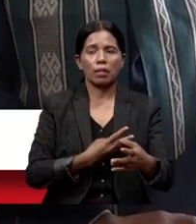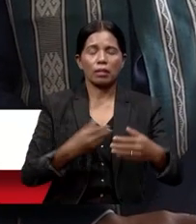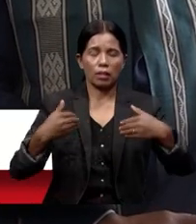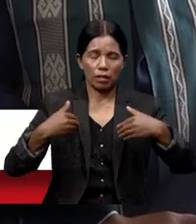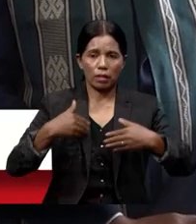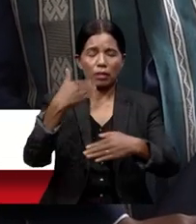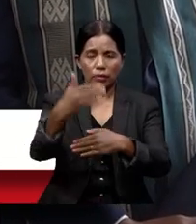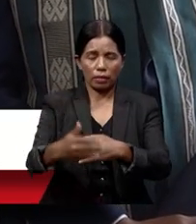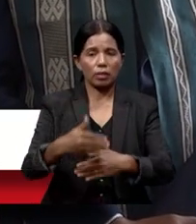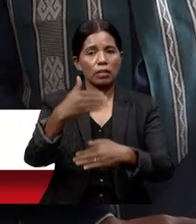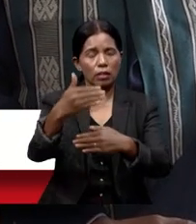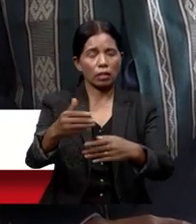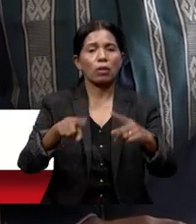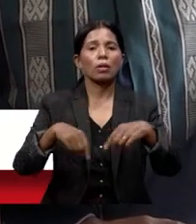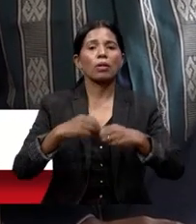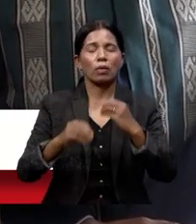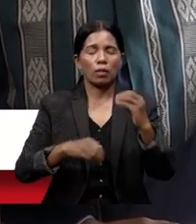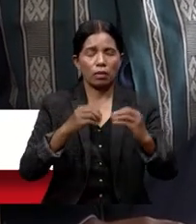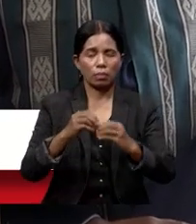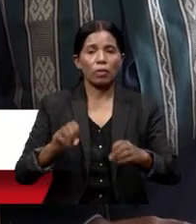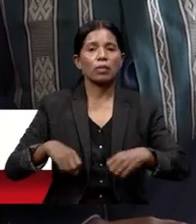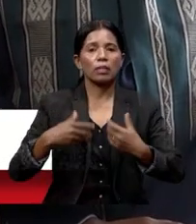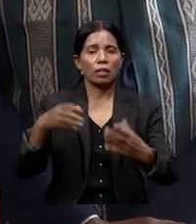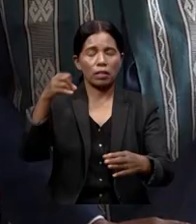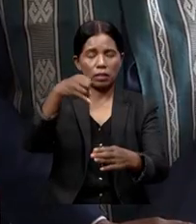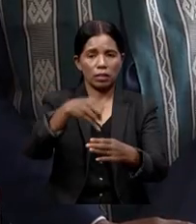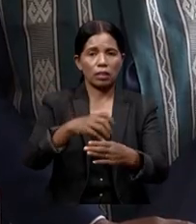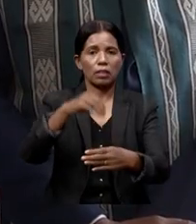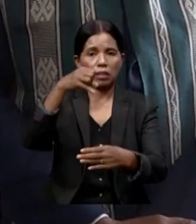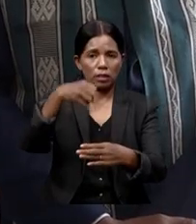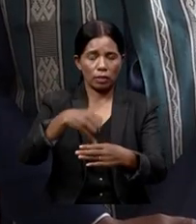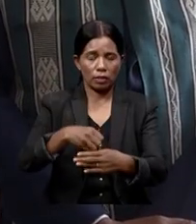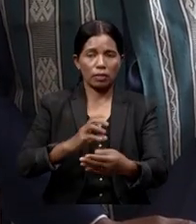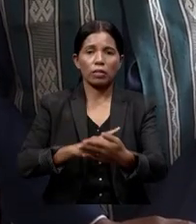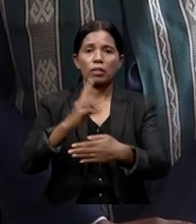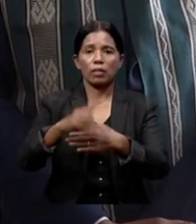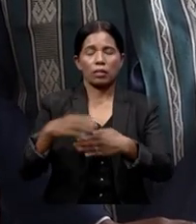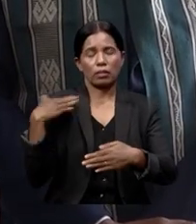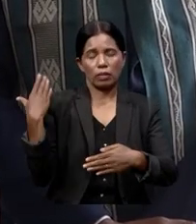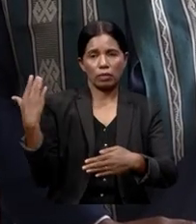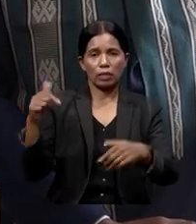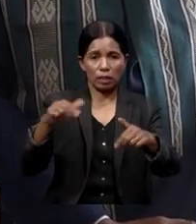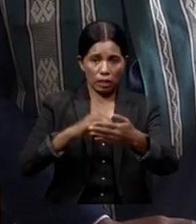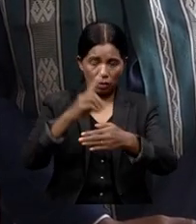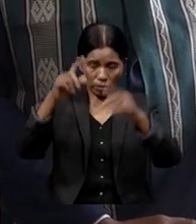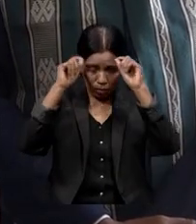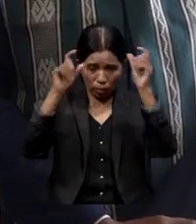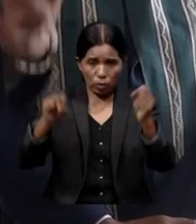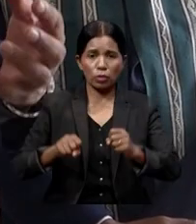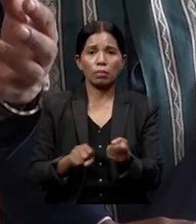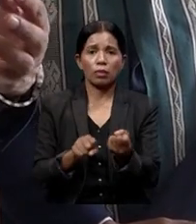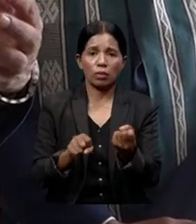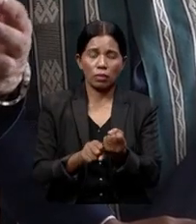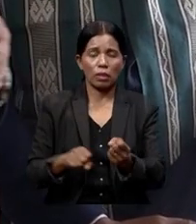enfase li uma galile quando ba o ensa envolvimento juventude e a desenvolvimento Timor né e li o ensa ma catu bele suporta de que